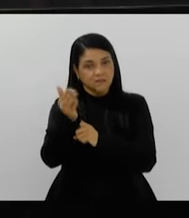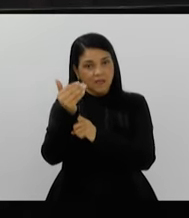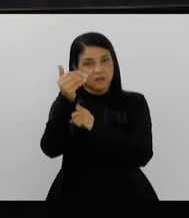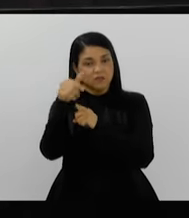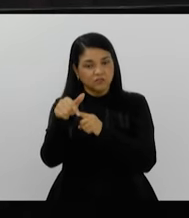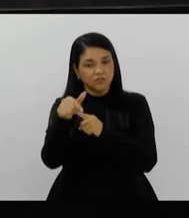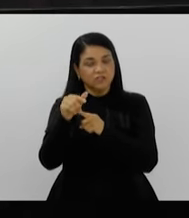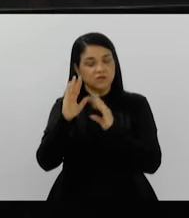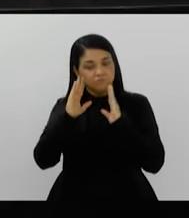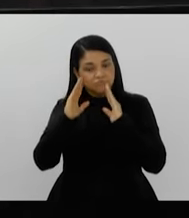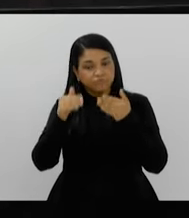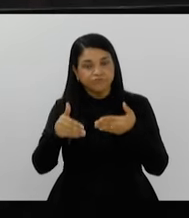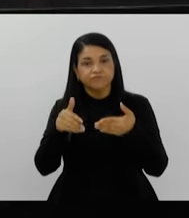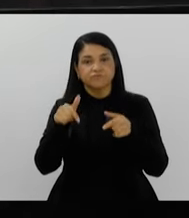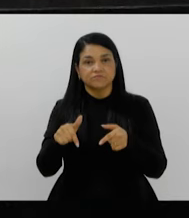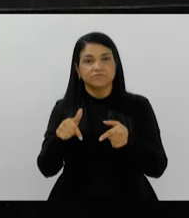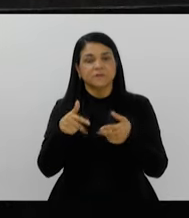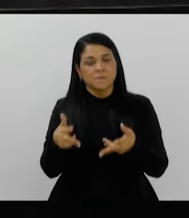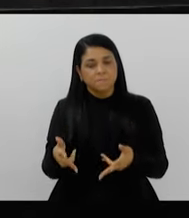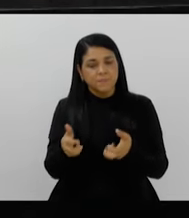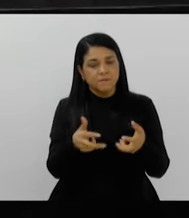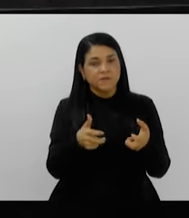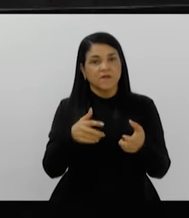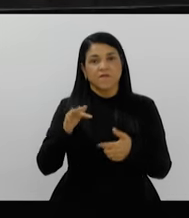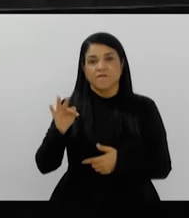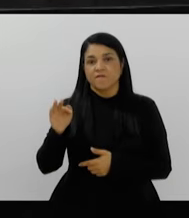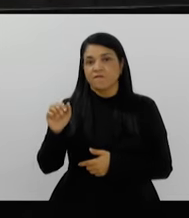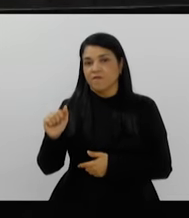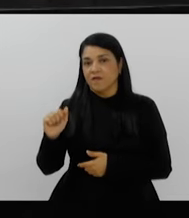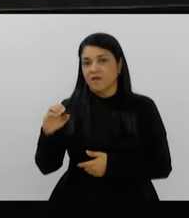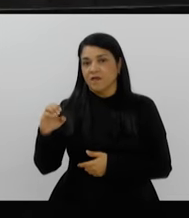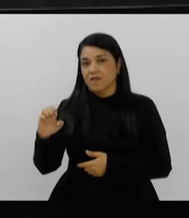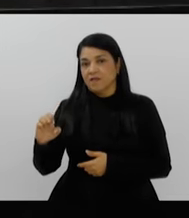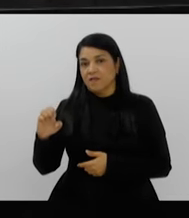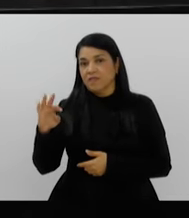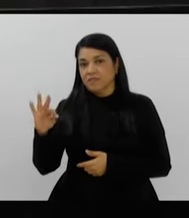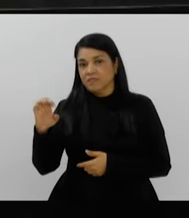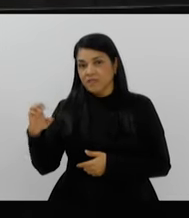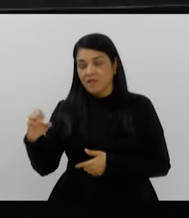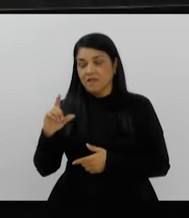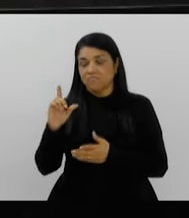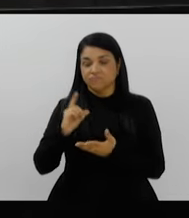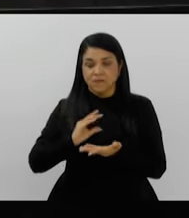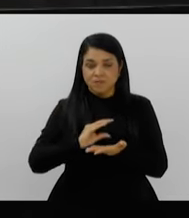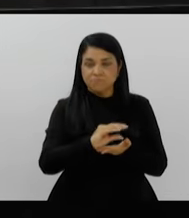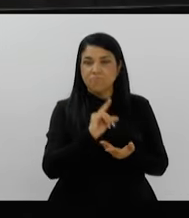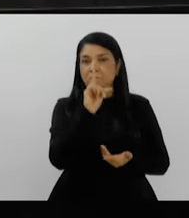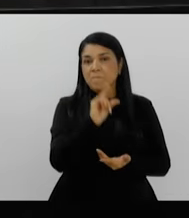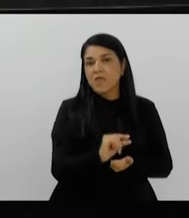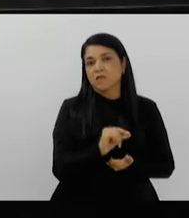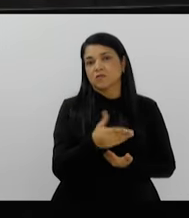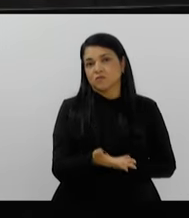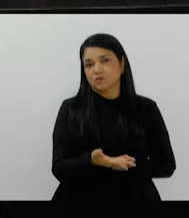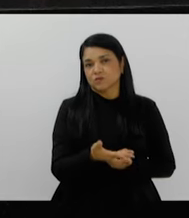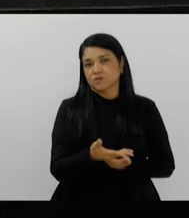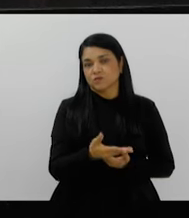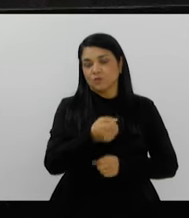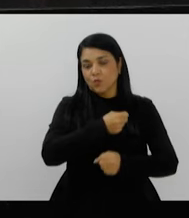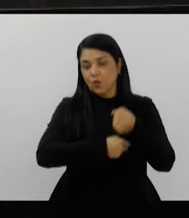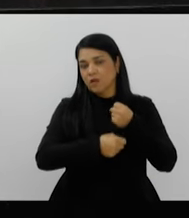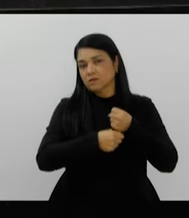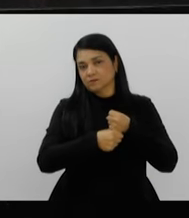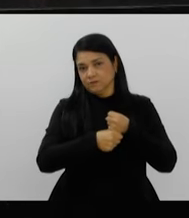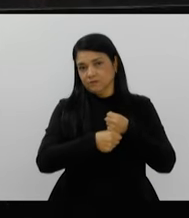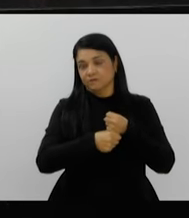mais específicas, perceberemos que a FAETEC recebe menos do que no ano anterior. E